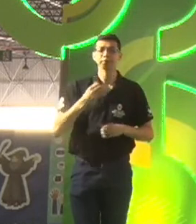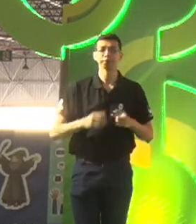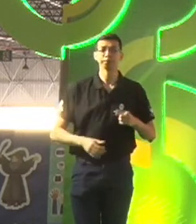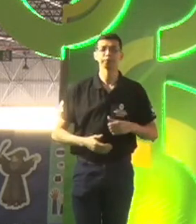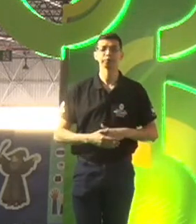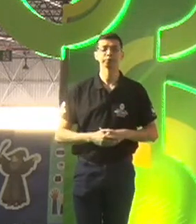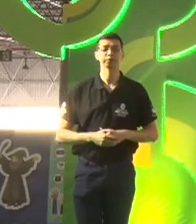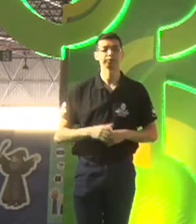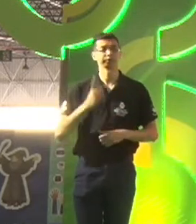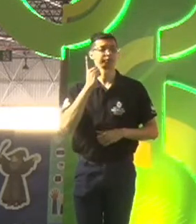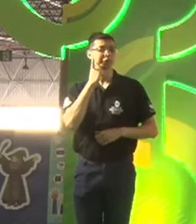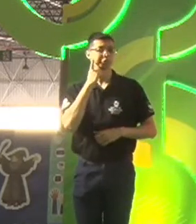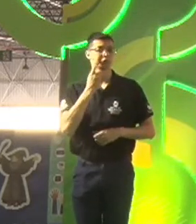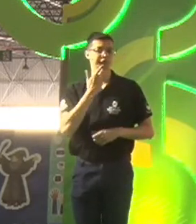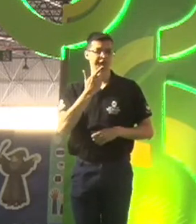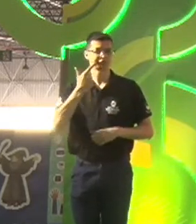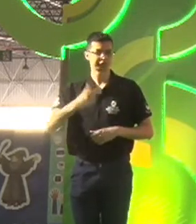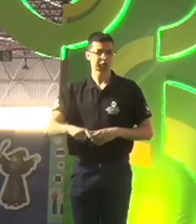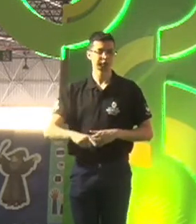então